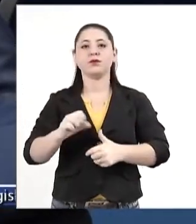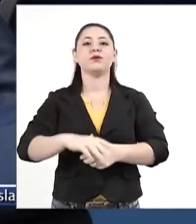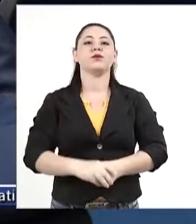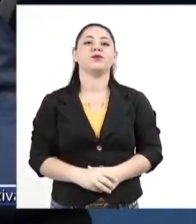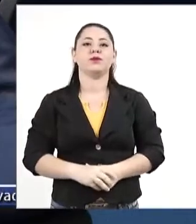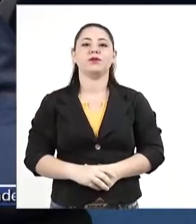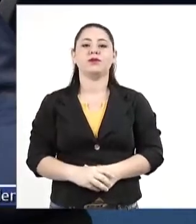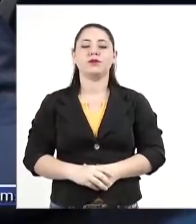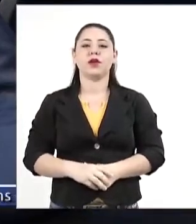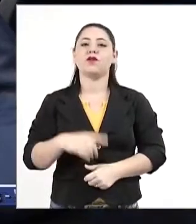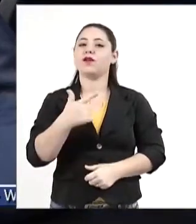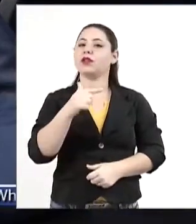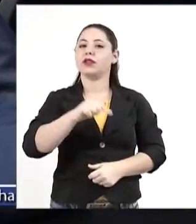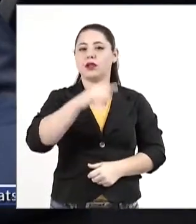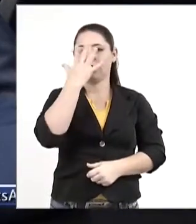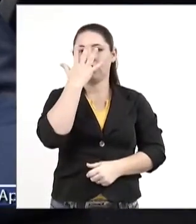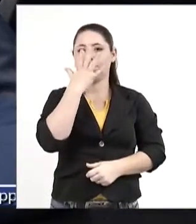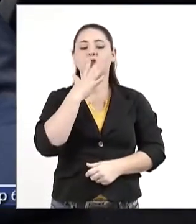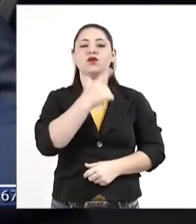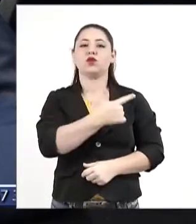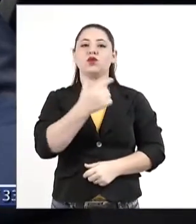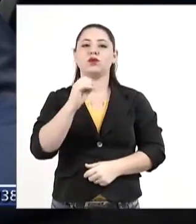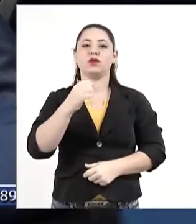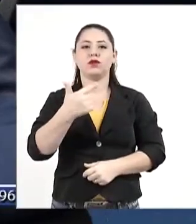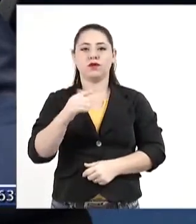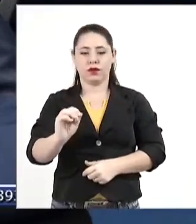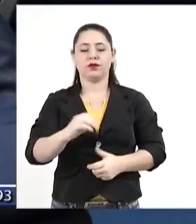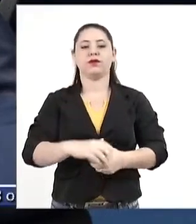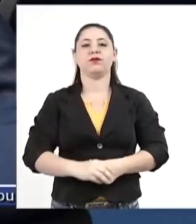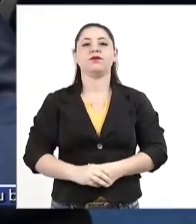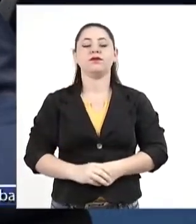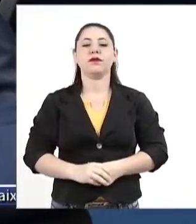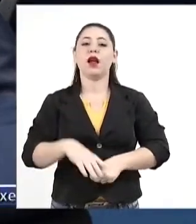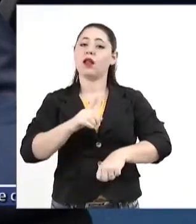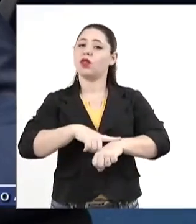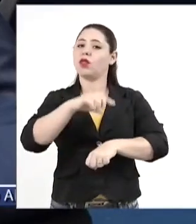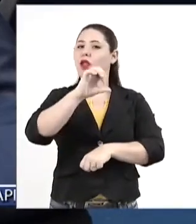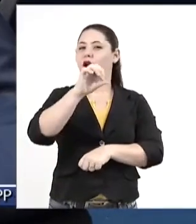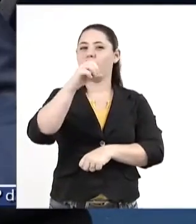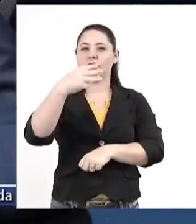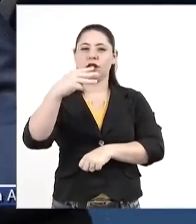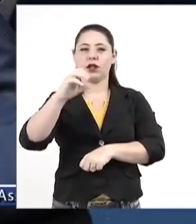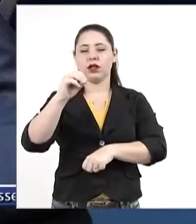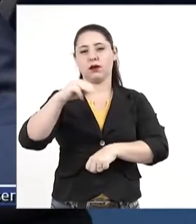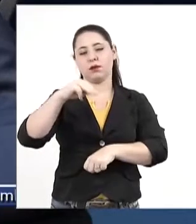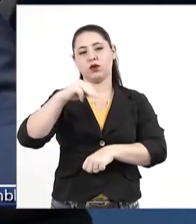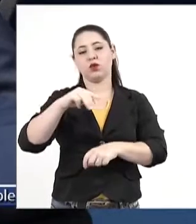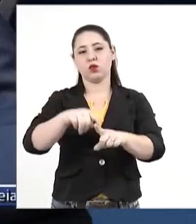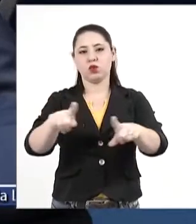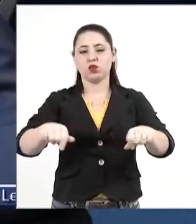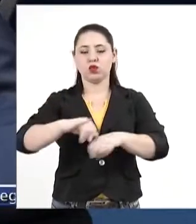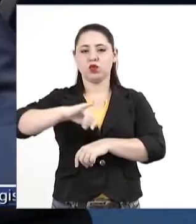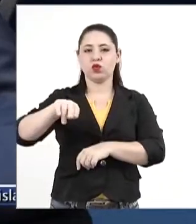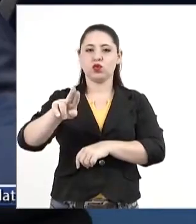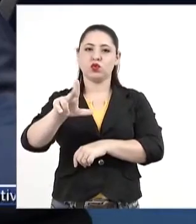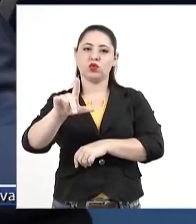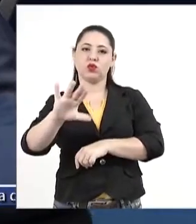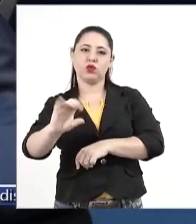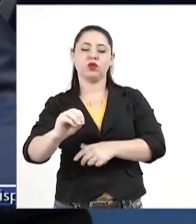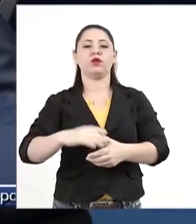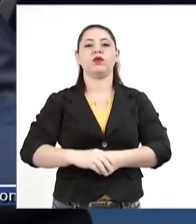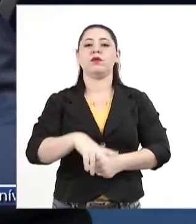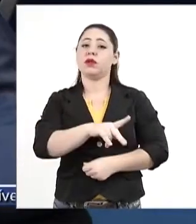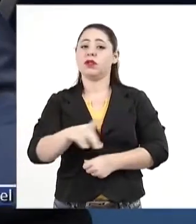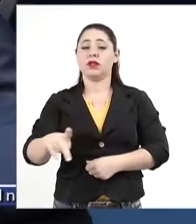Sul. Aos 27 dias do mês de fevereiro do ano de 2020, às 9h30, no plenário do deputado Júlio Maia, sob a presidência